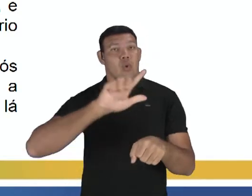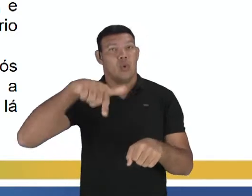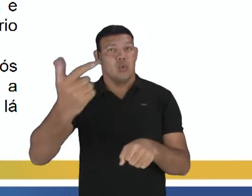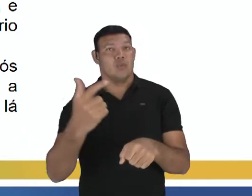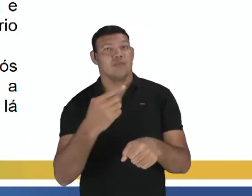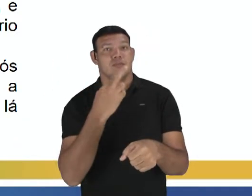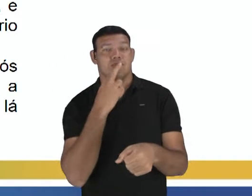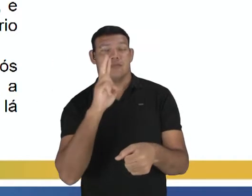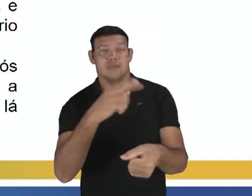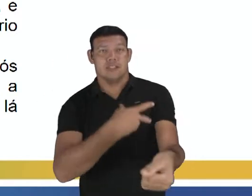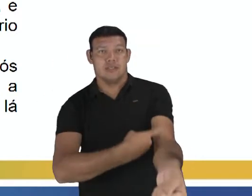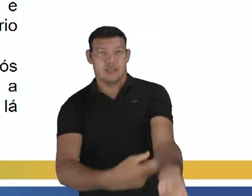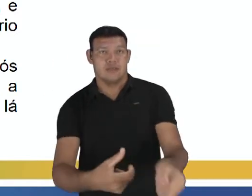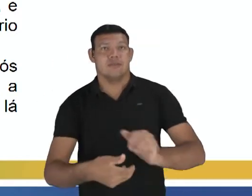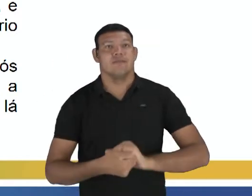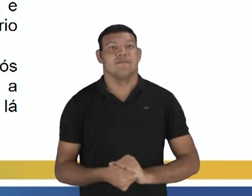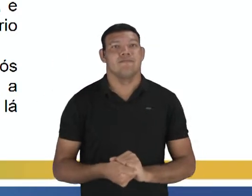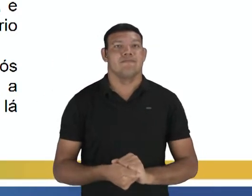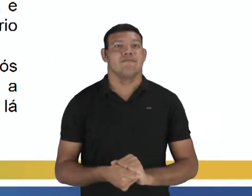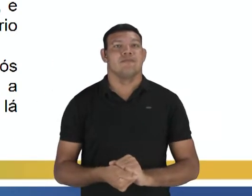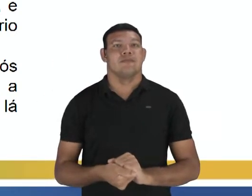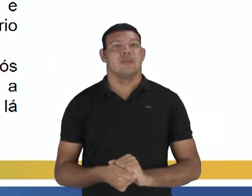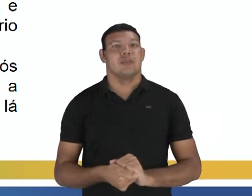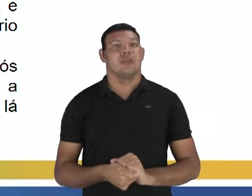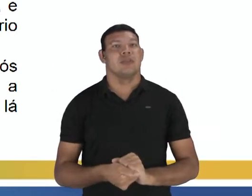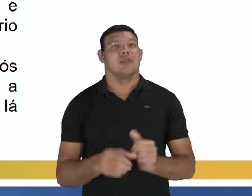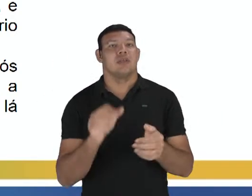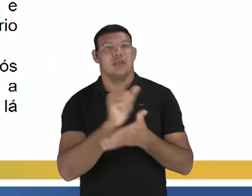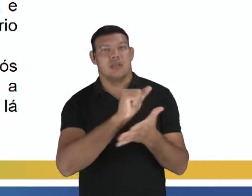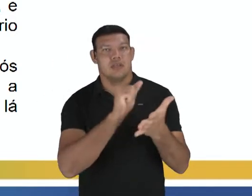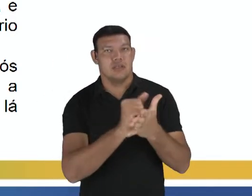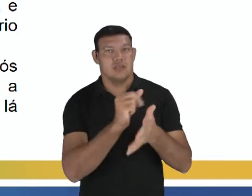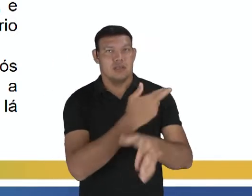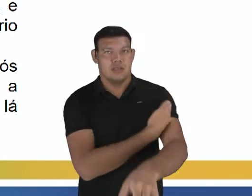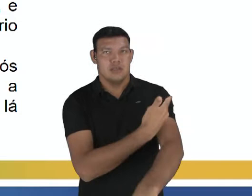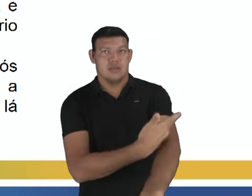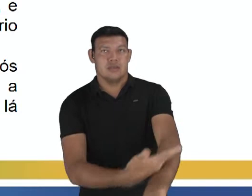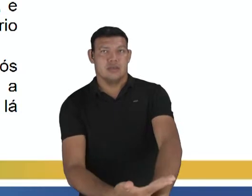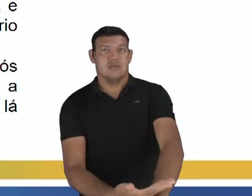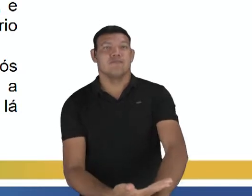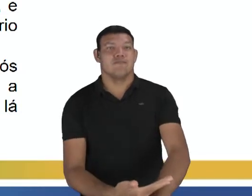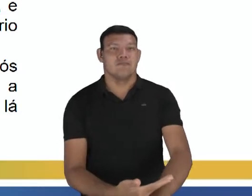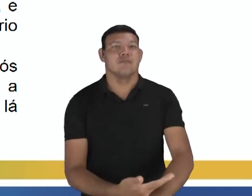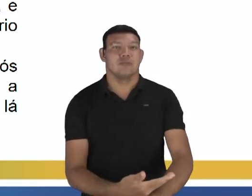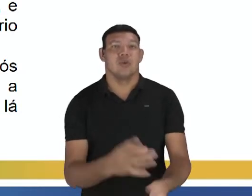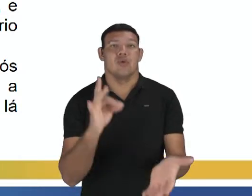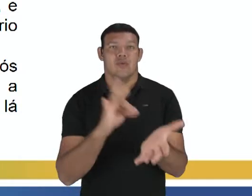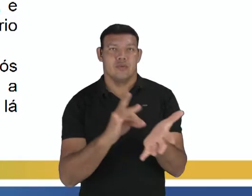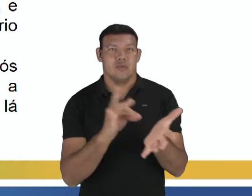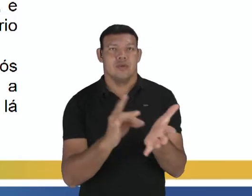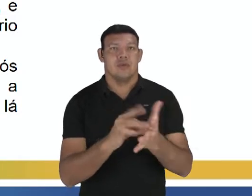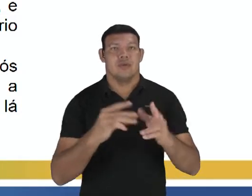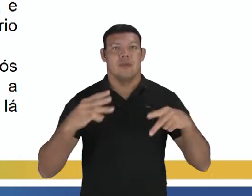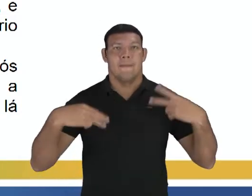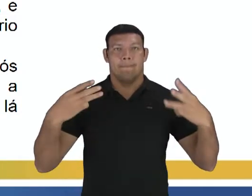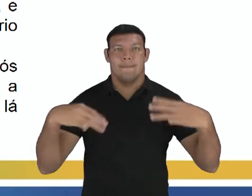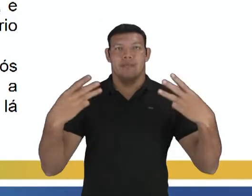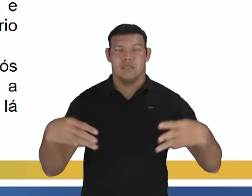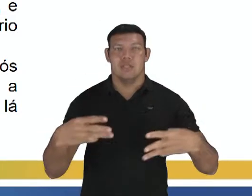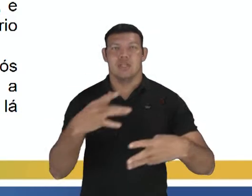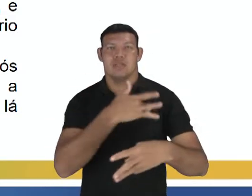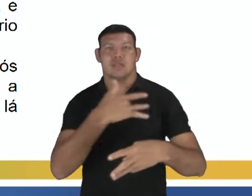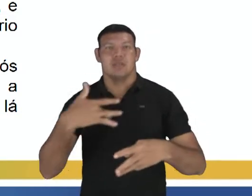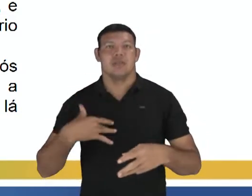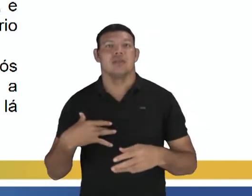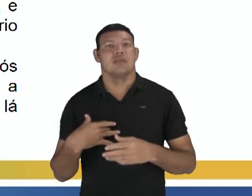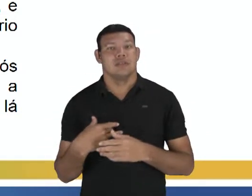da Saúde. Estamos aguardando a resposta, a contraprova, que encaminhamos para o Instituto de